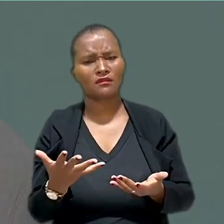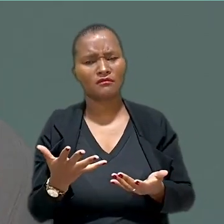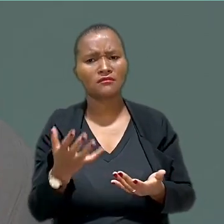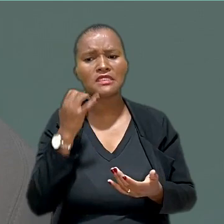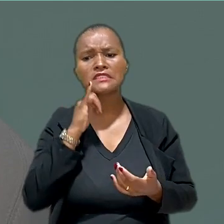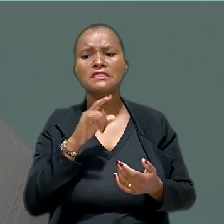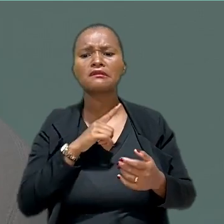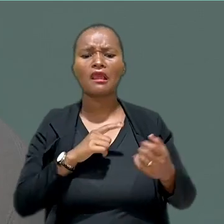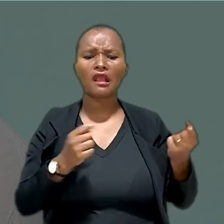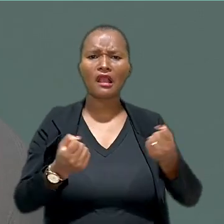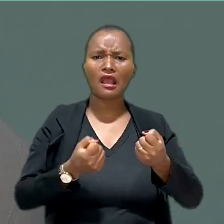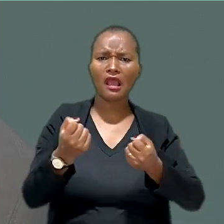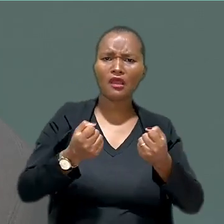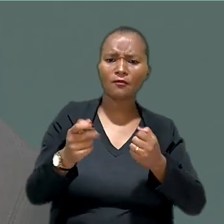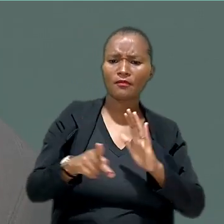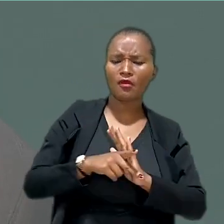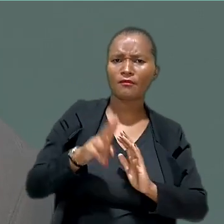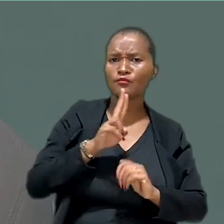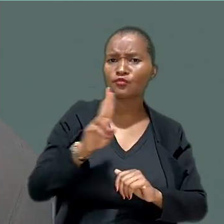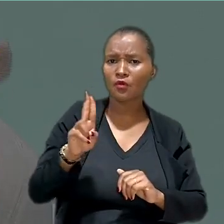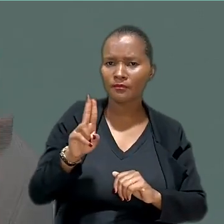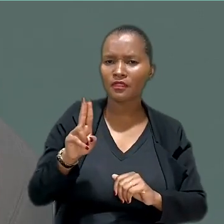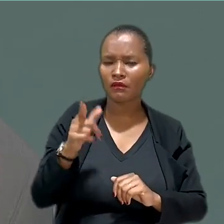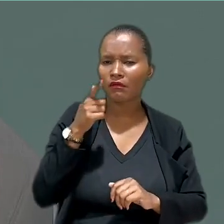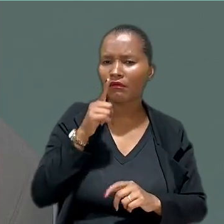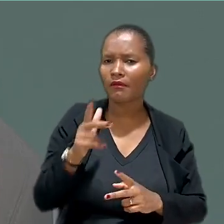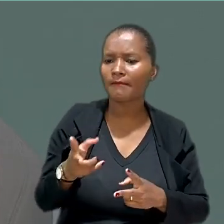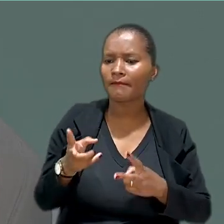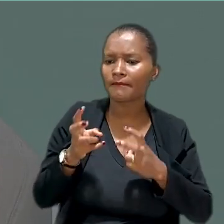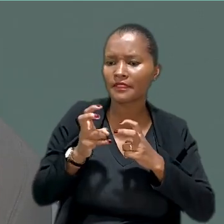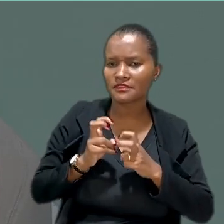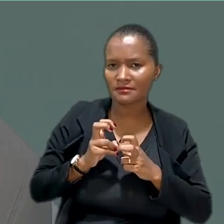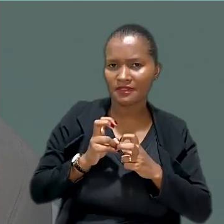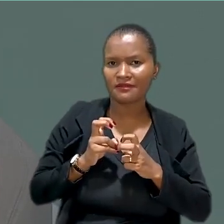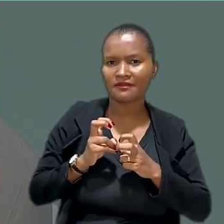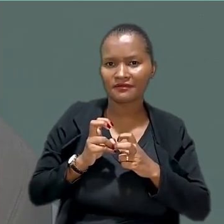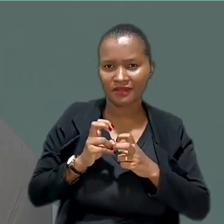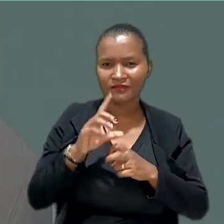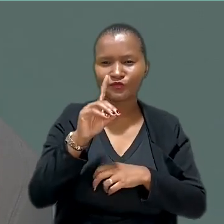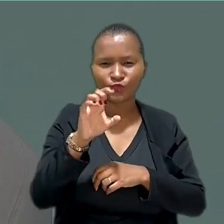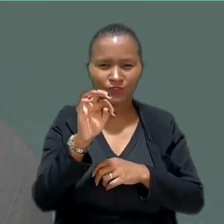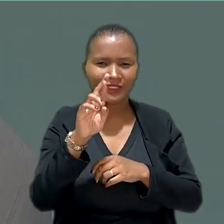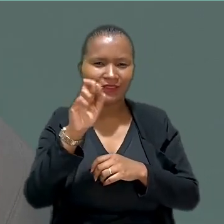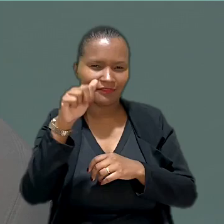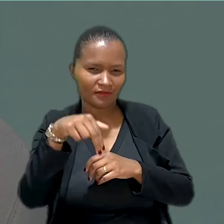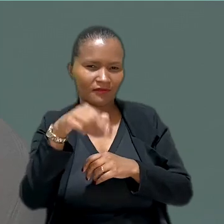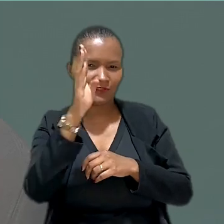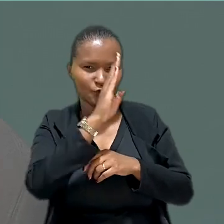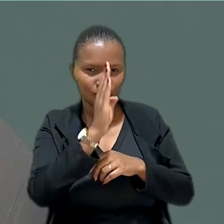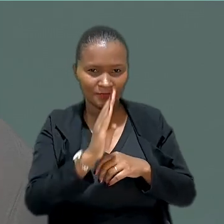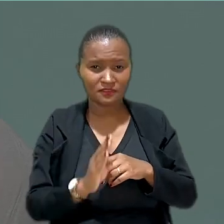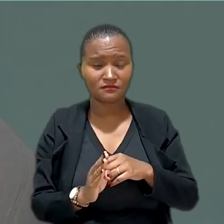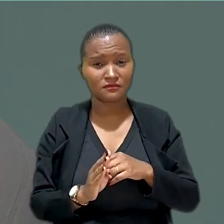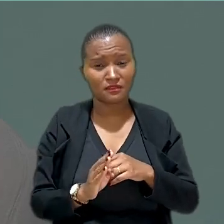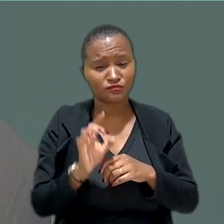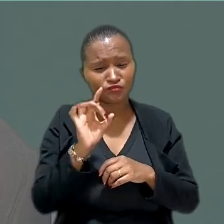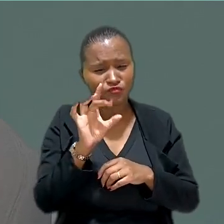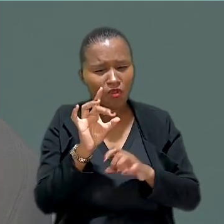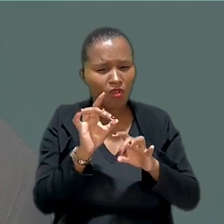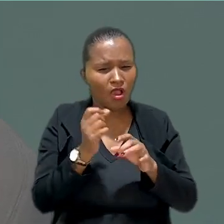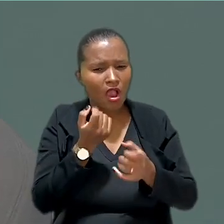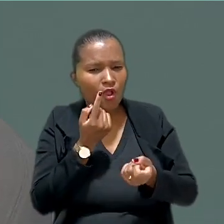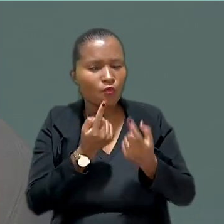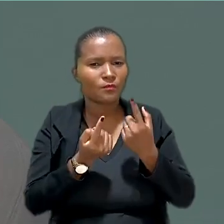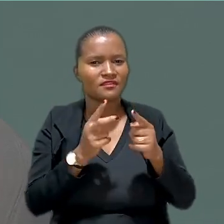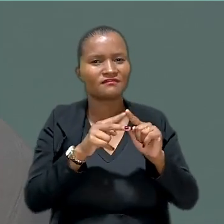ela tem automóveis em seu nome, conseguimos identificar por meio de convênios com os DETRANs do Brasil inteiro. Essas são apenas